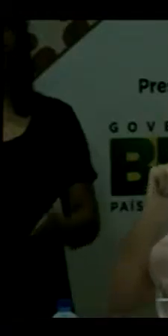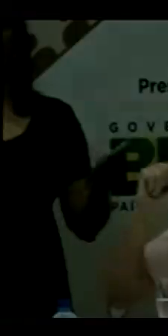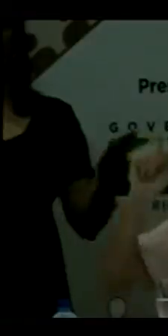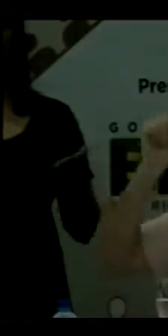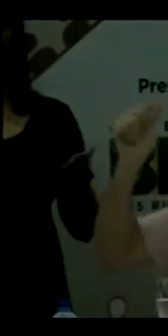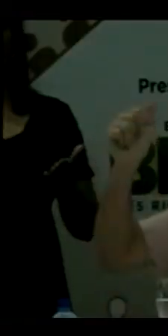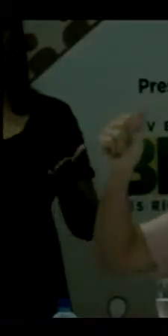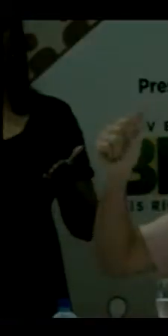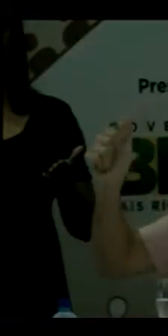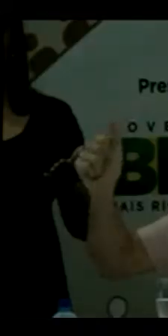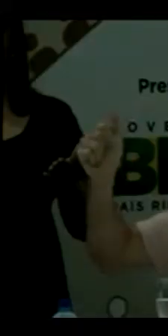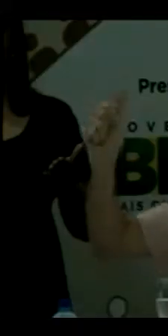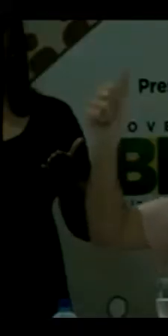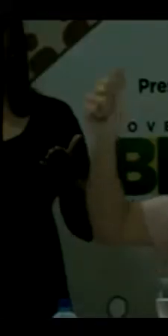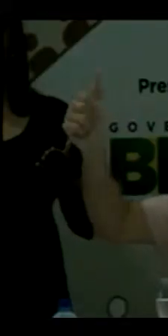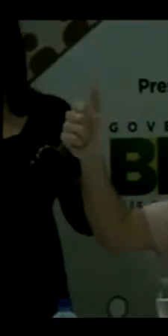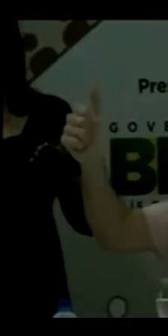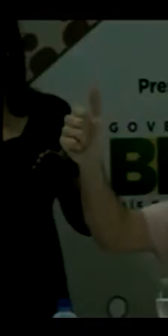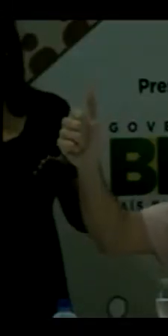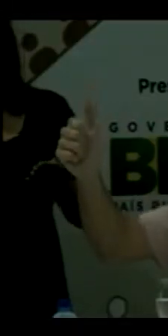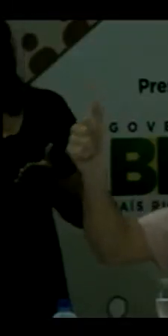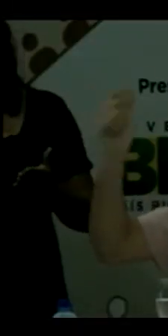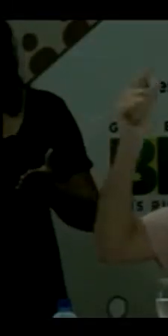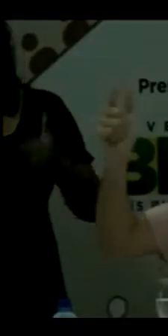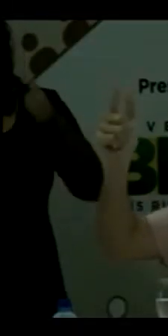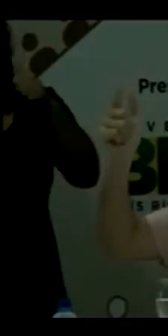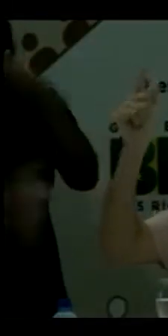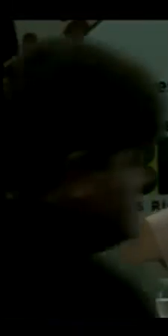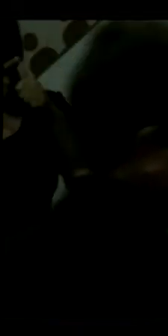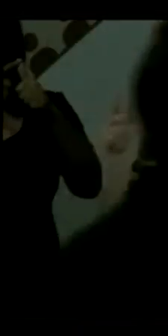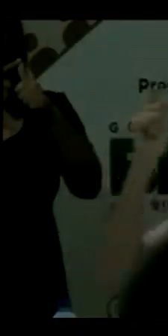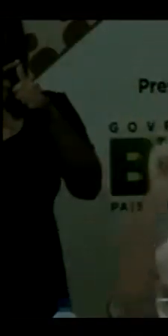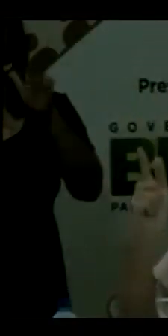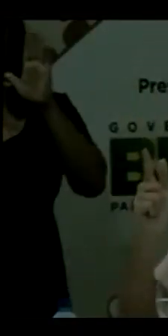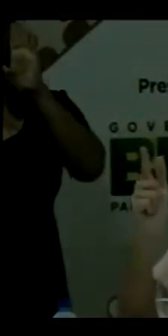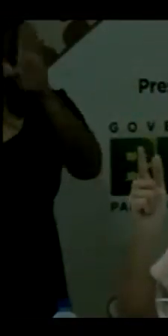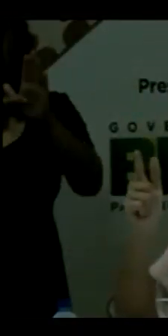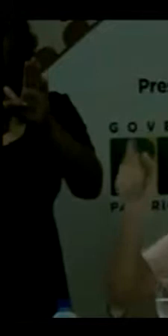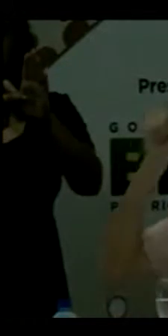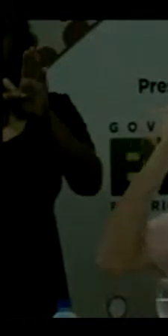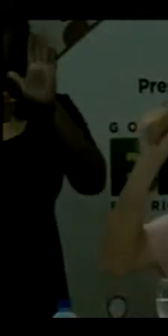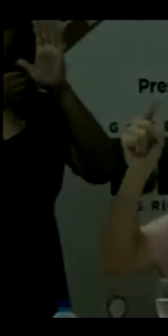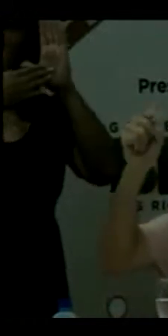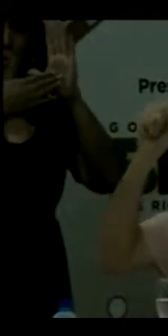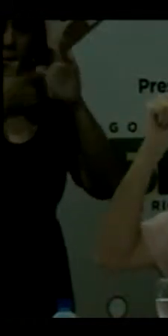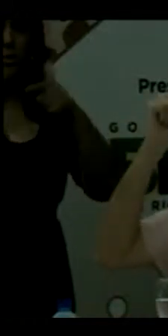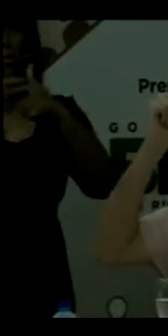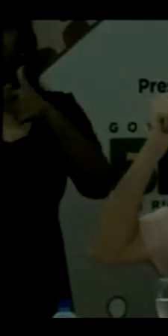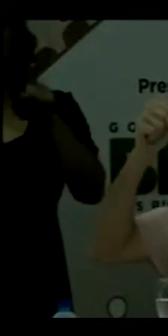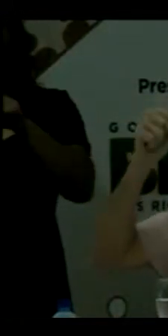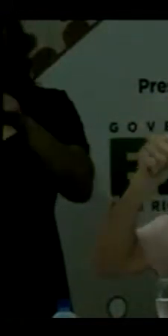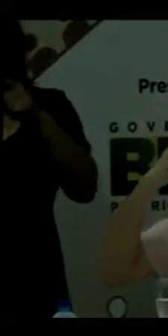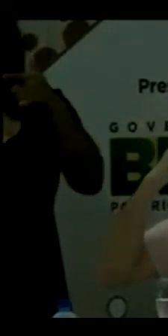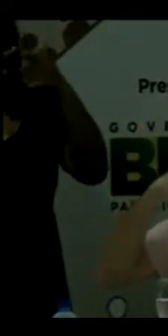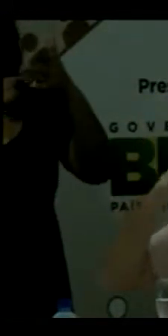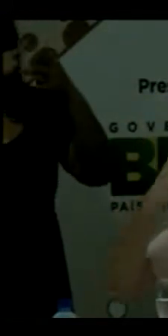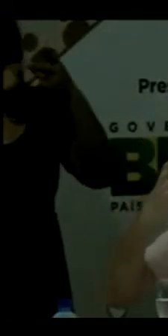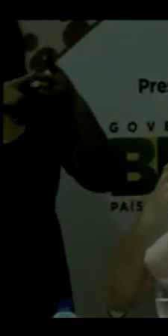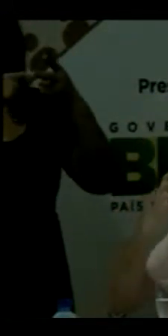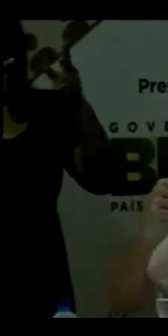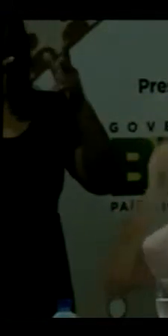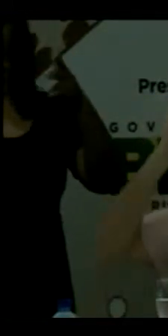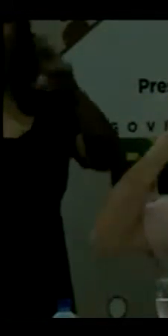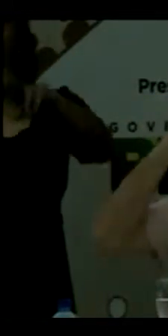Agora, a gente falou de pessoas que apontam propostas e problemas. Essas propostas e esses problemas, ou